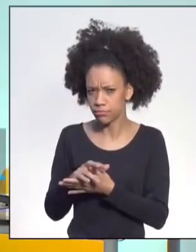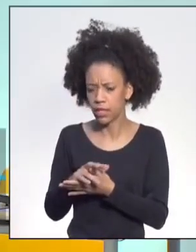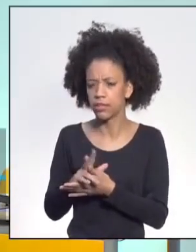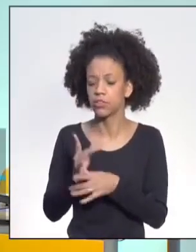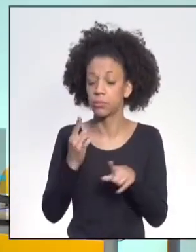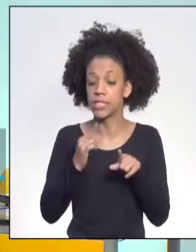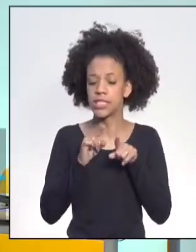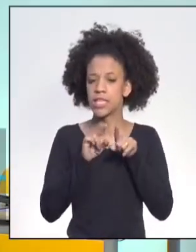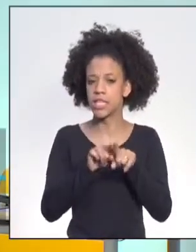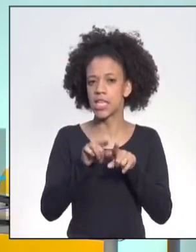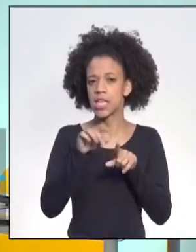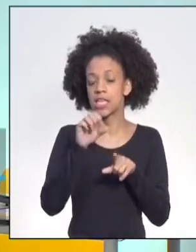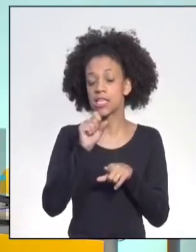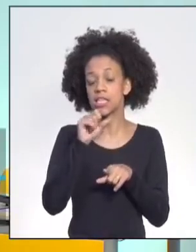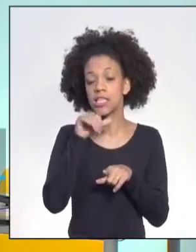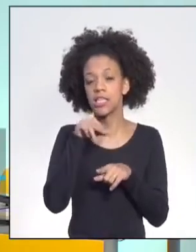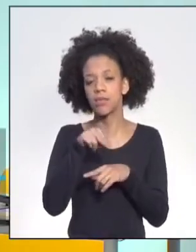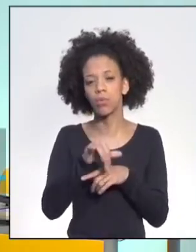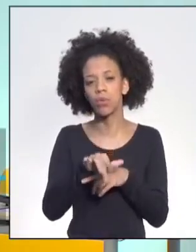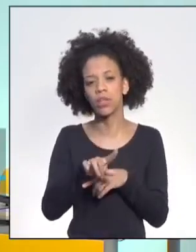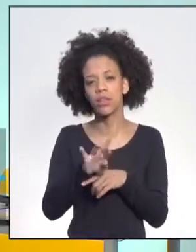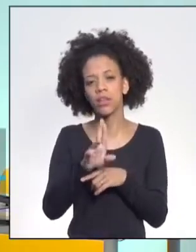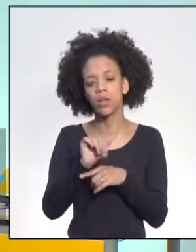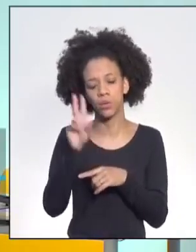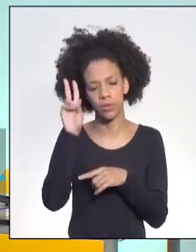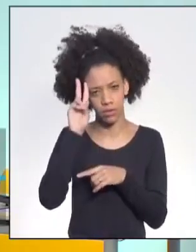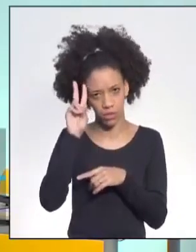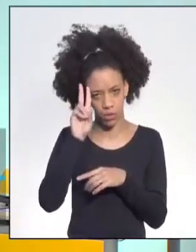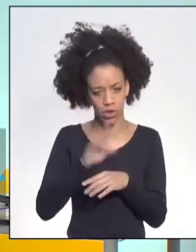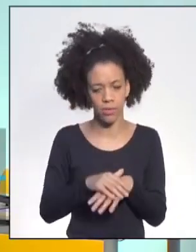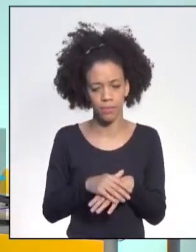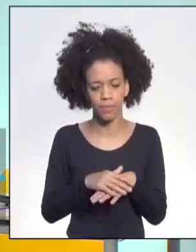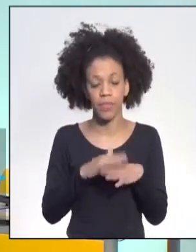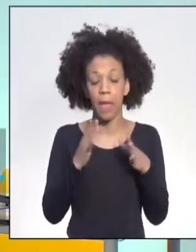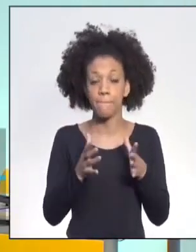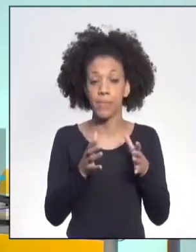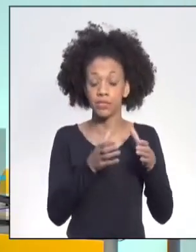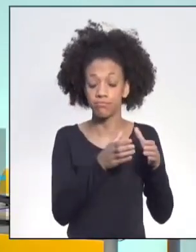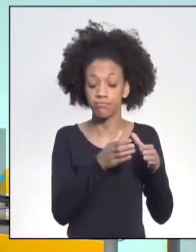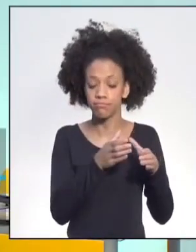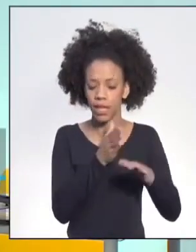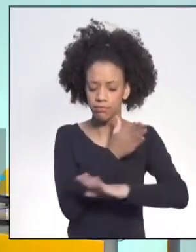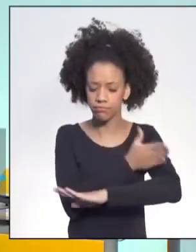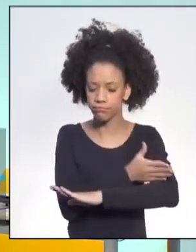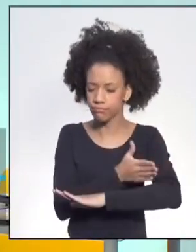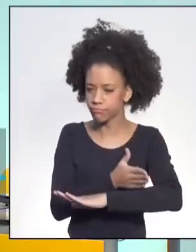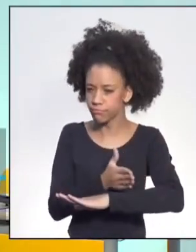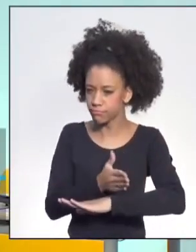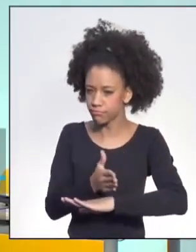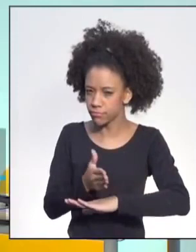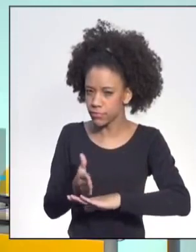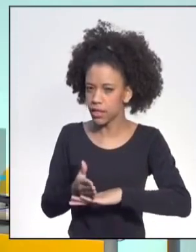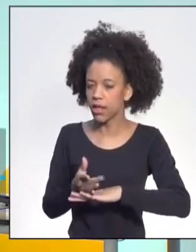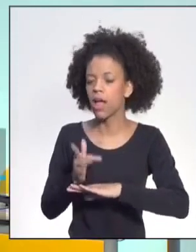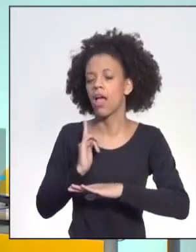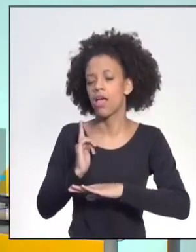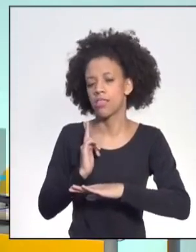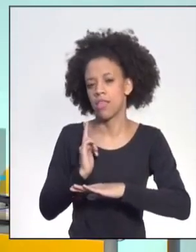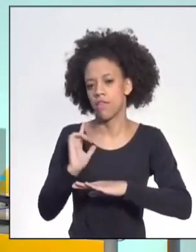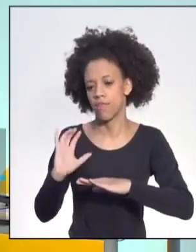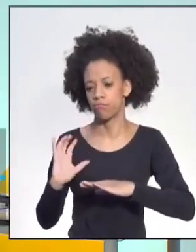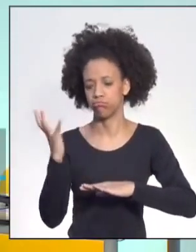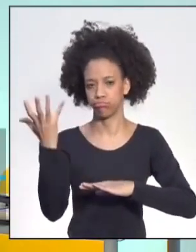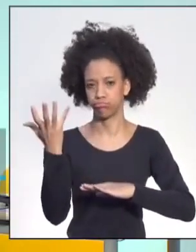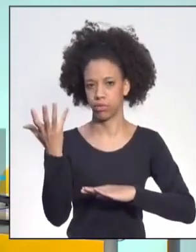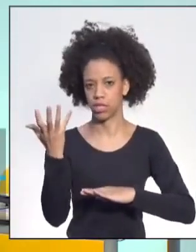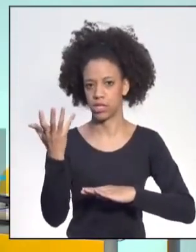história. Bom, nesses períodos, houve o surgimento do ser humano, o